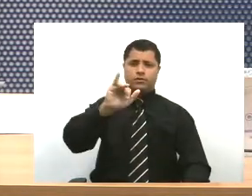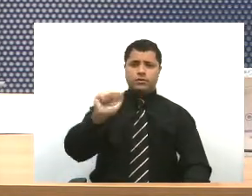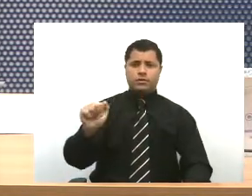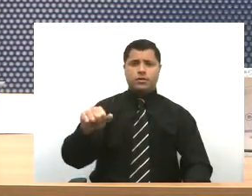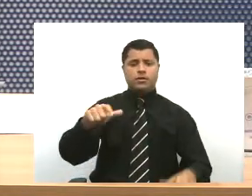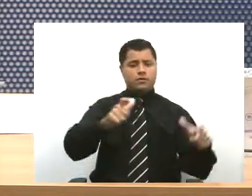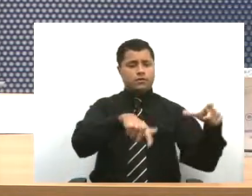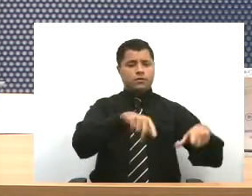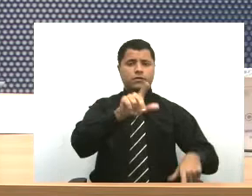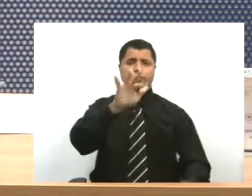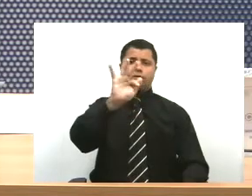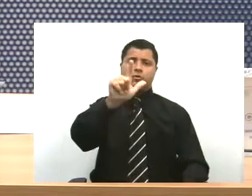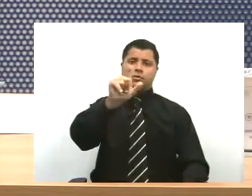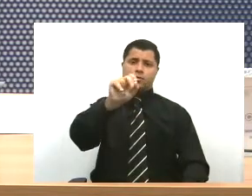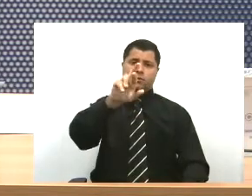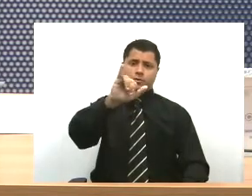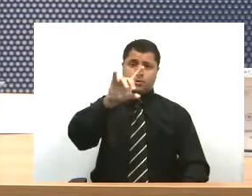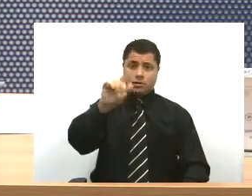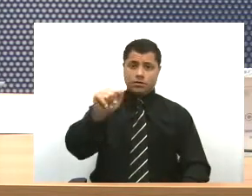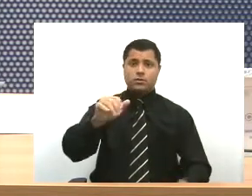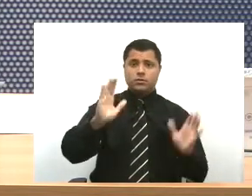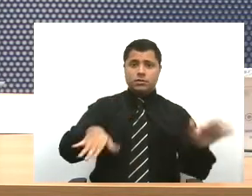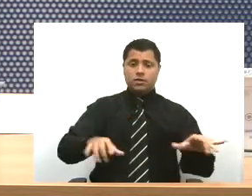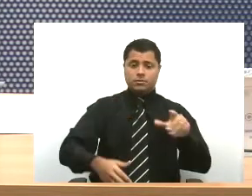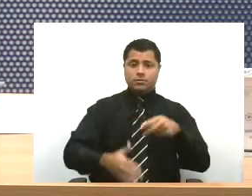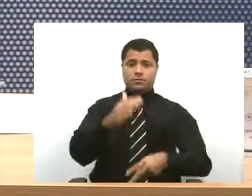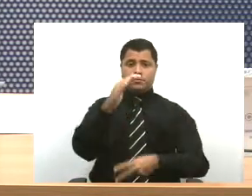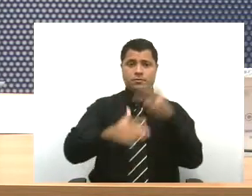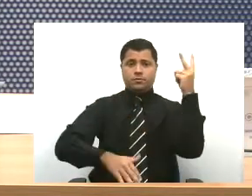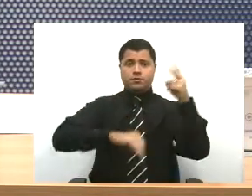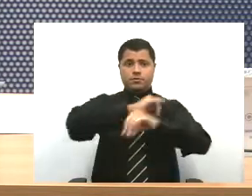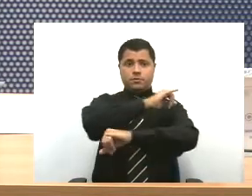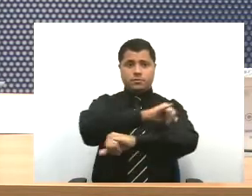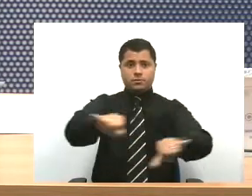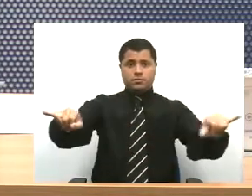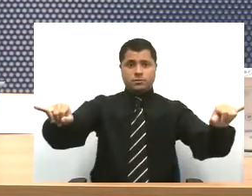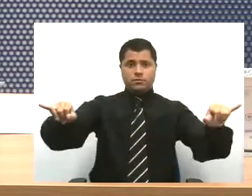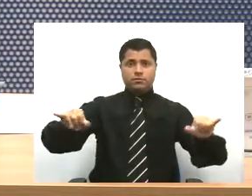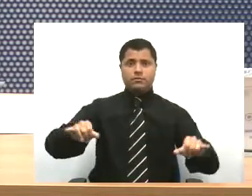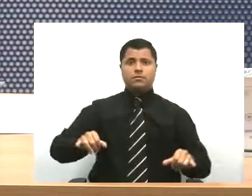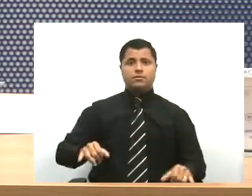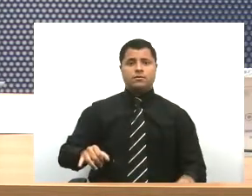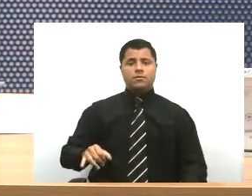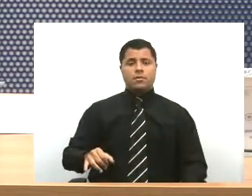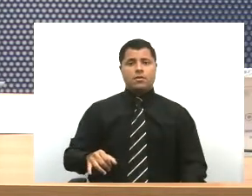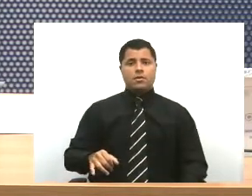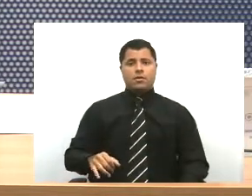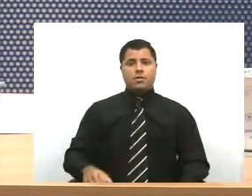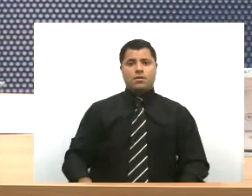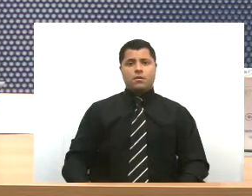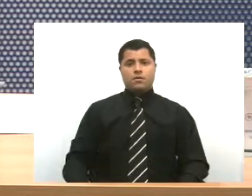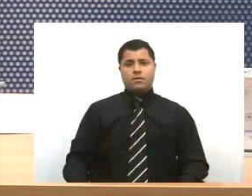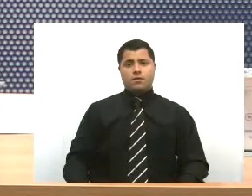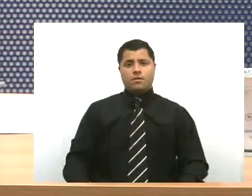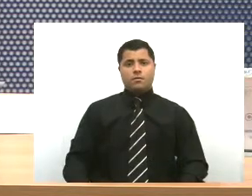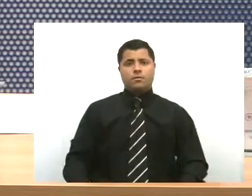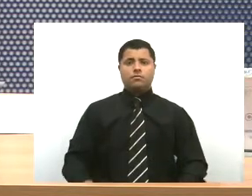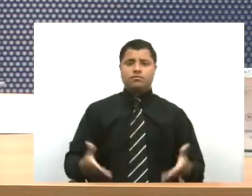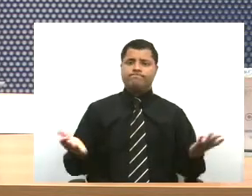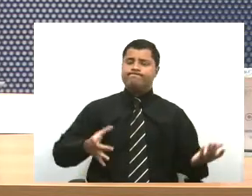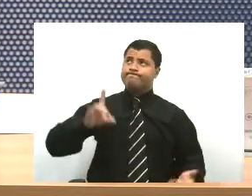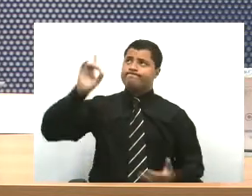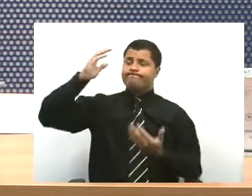tivemos que por duas vezes dar o alarme na comunidade devido ao nível do córrego. Graças a Deus